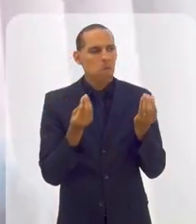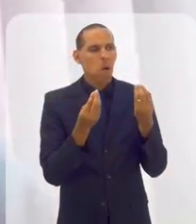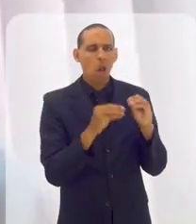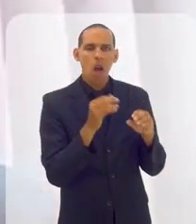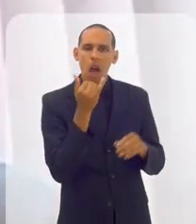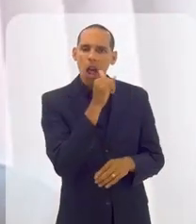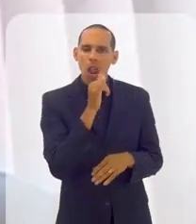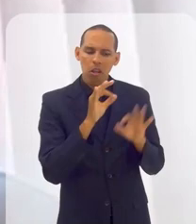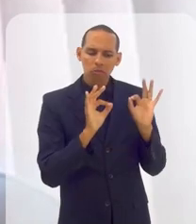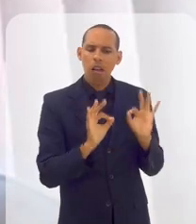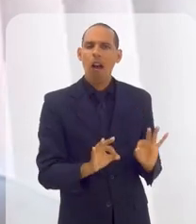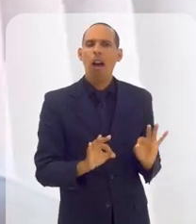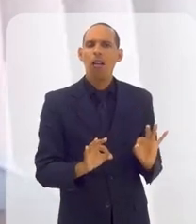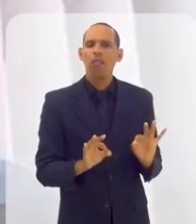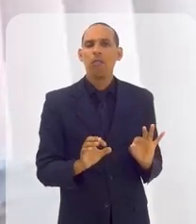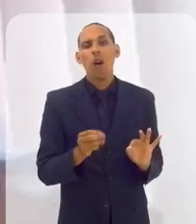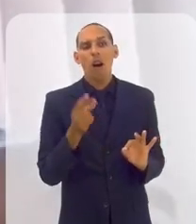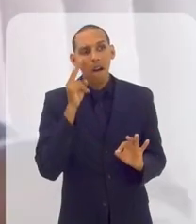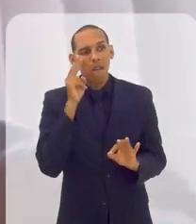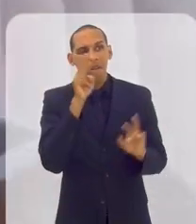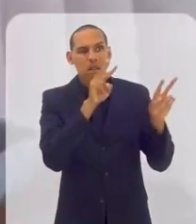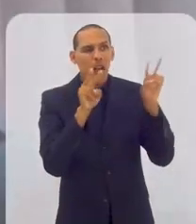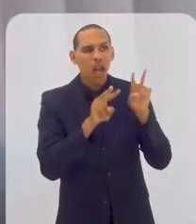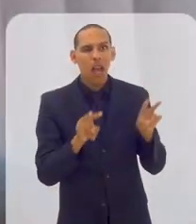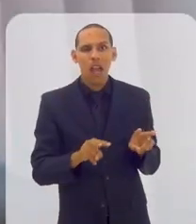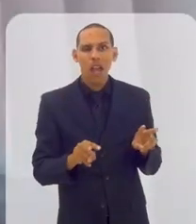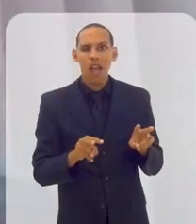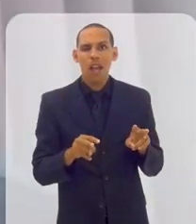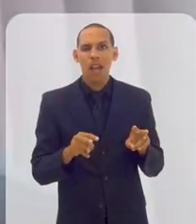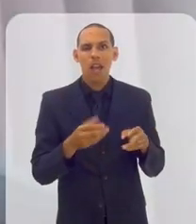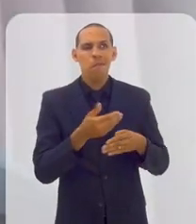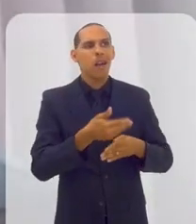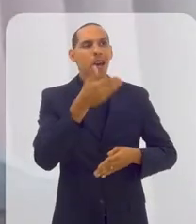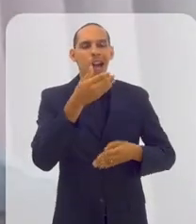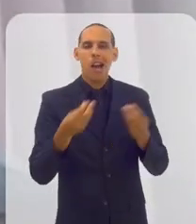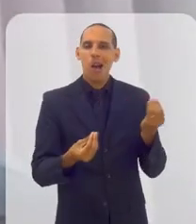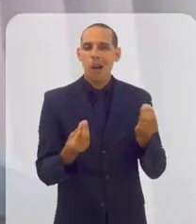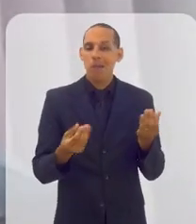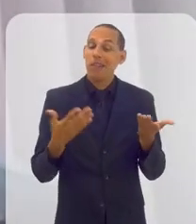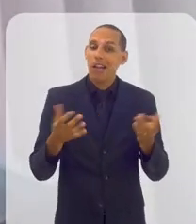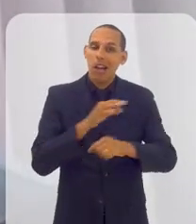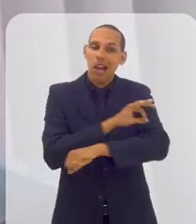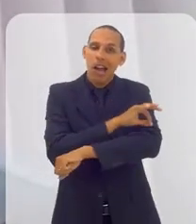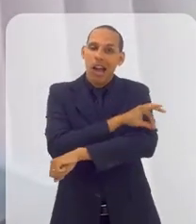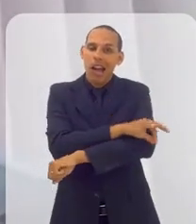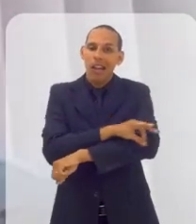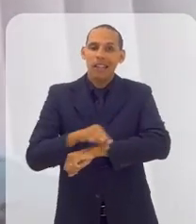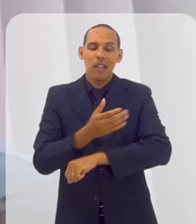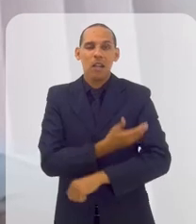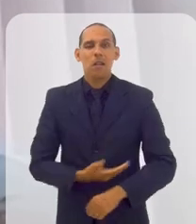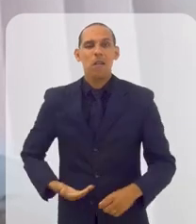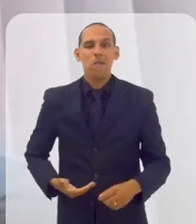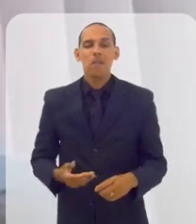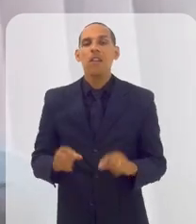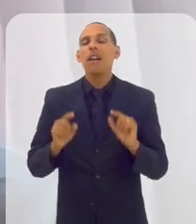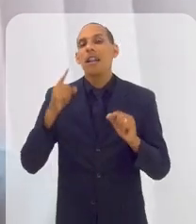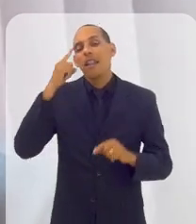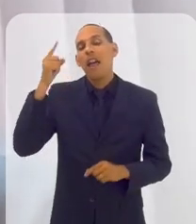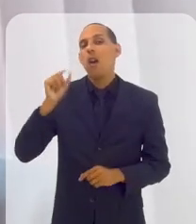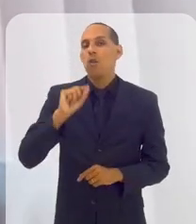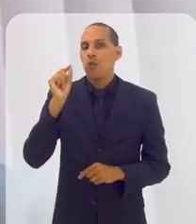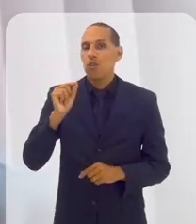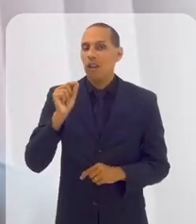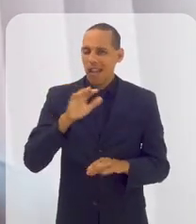para instalar a eletricidade de forma tranquila, para olhar como é que deve ser a fachada. E a ideia da arquitetura pública é o seguinte, por que que o Estado